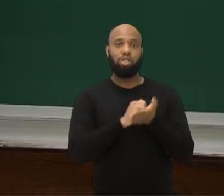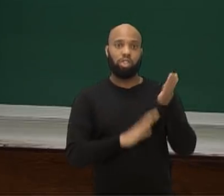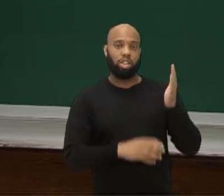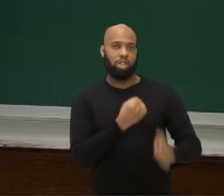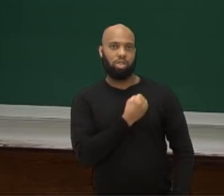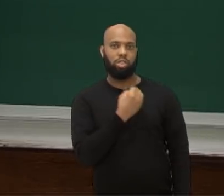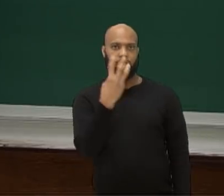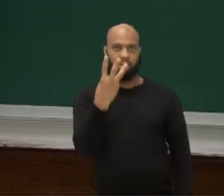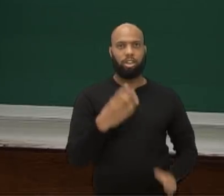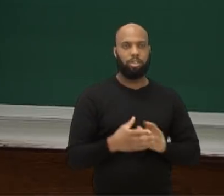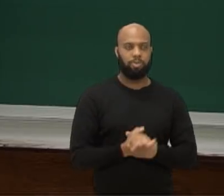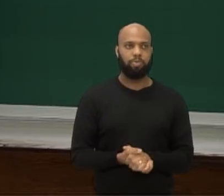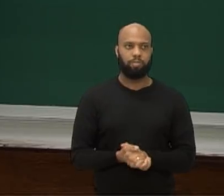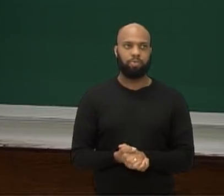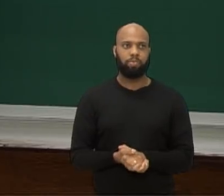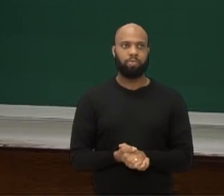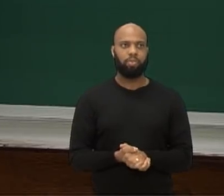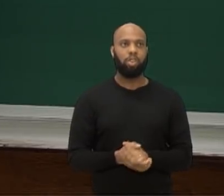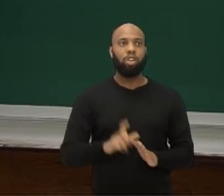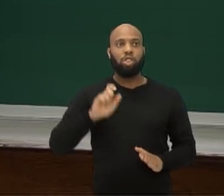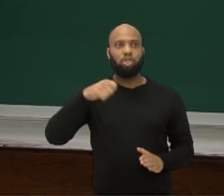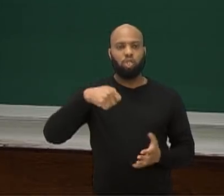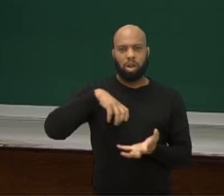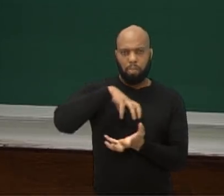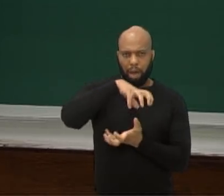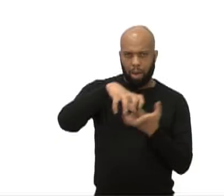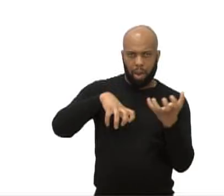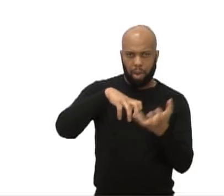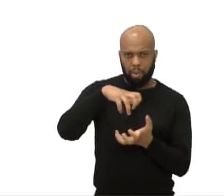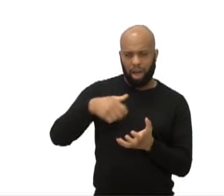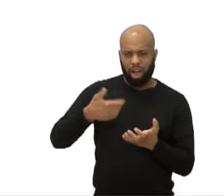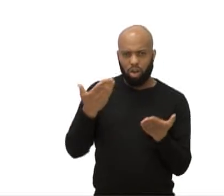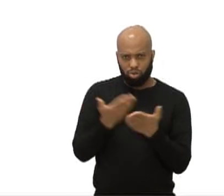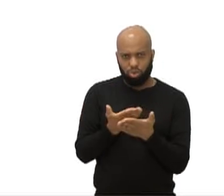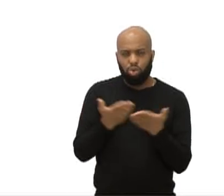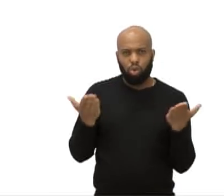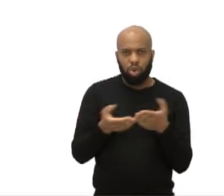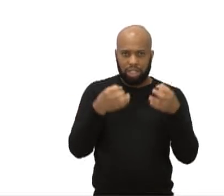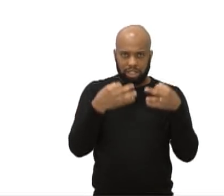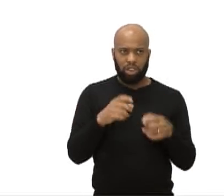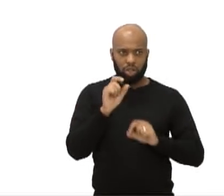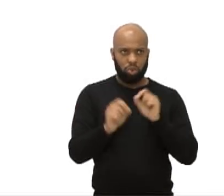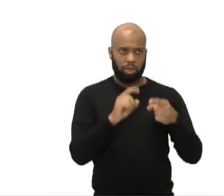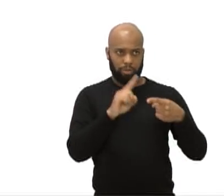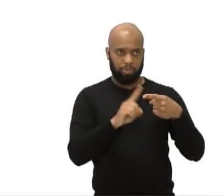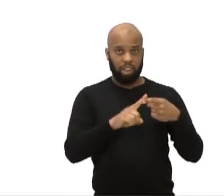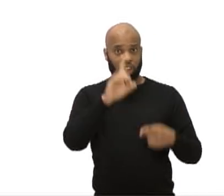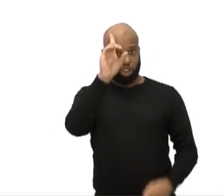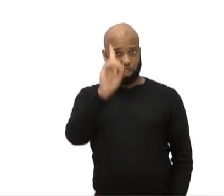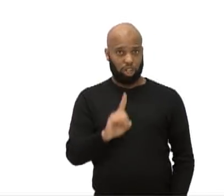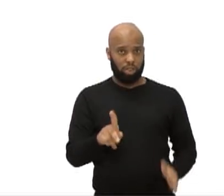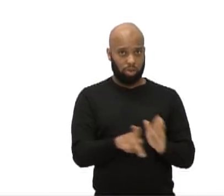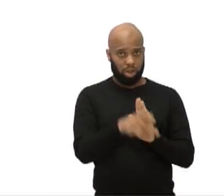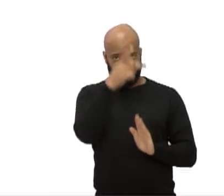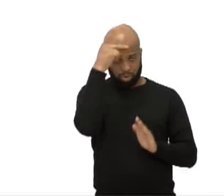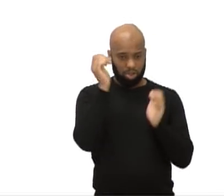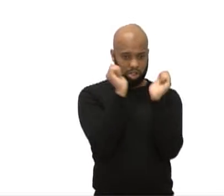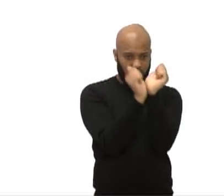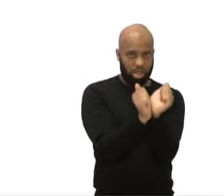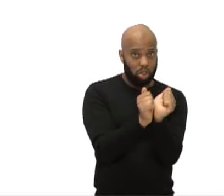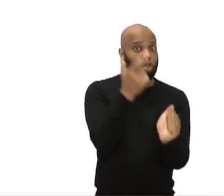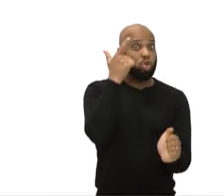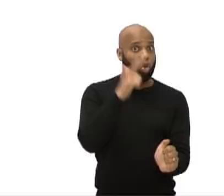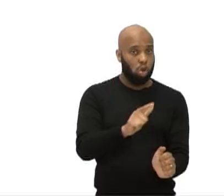Atividade 3, vamos lá? Sobre a revolta dos malês é correto afirmar: resultou no direito dos escravizados cultuarem